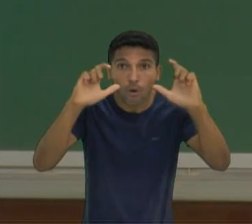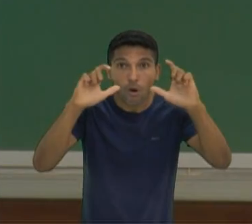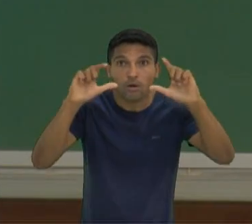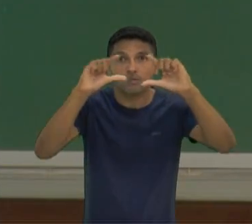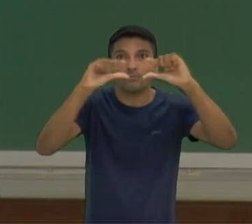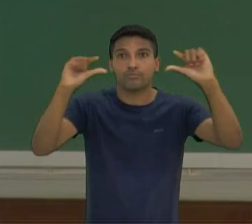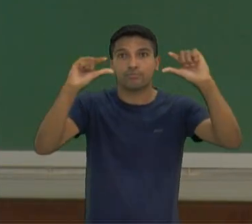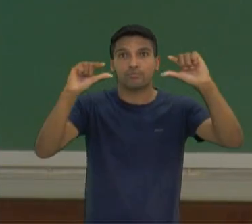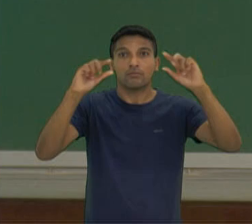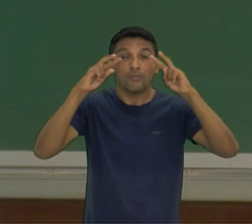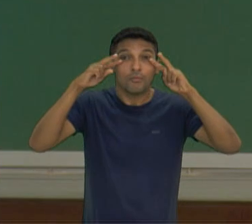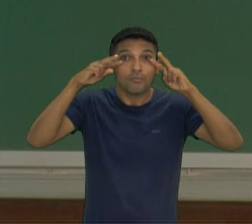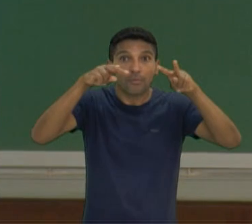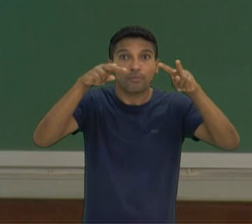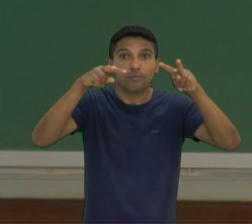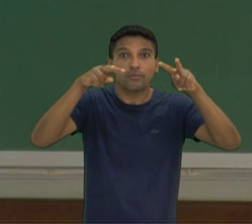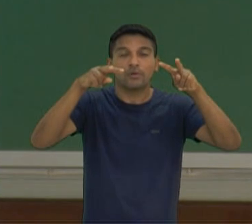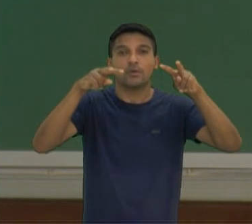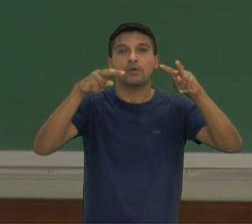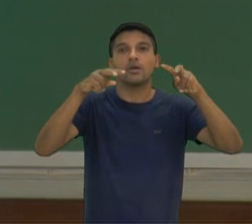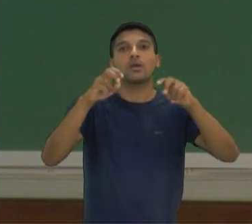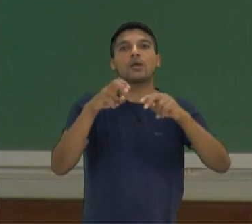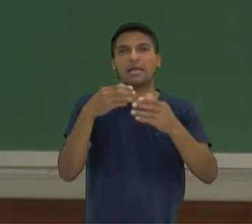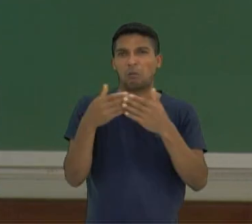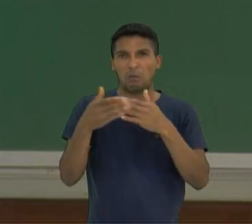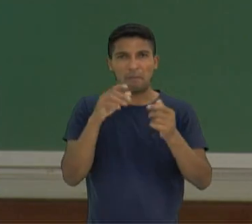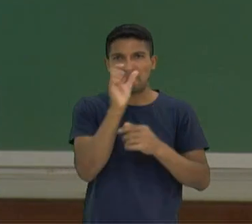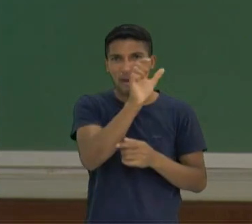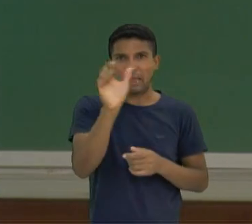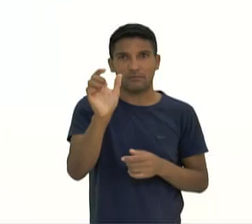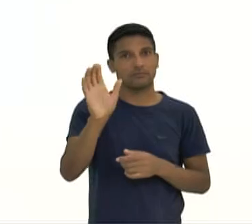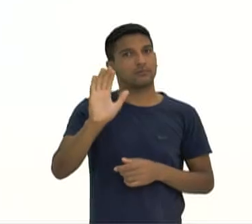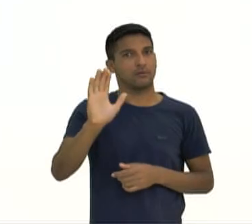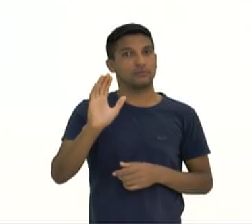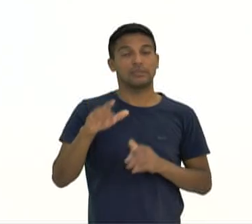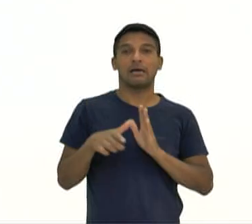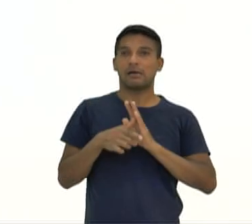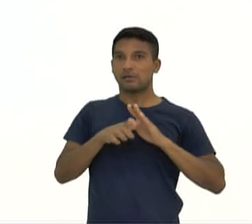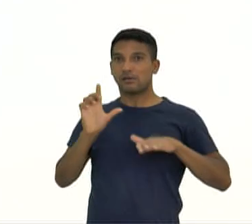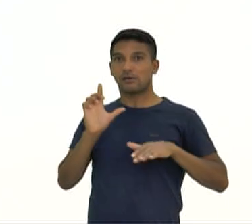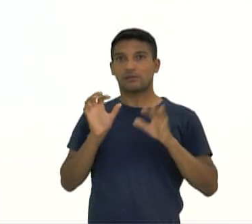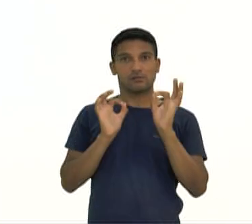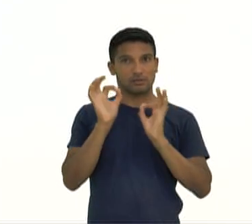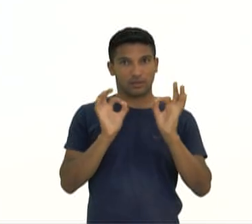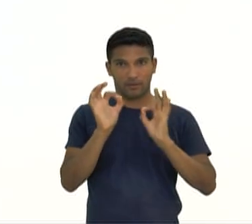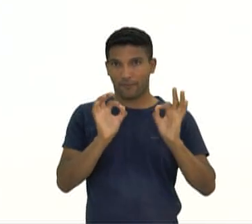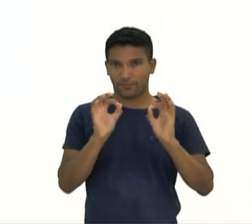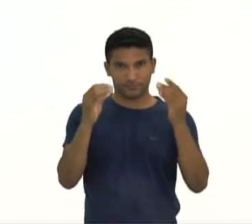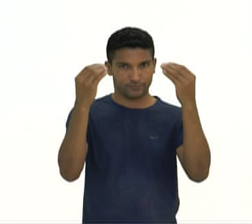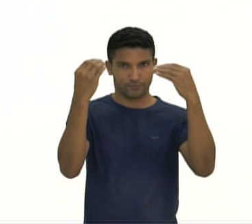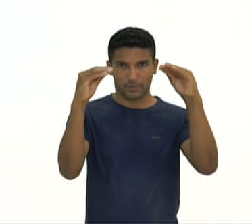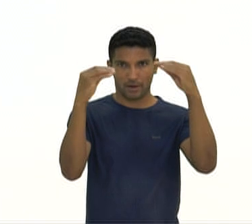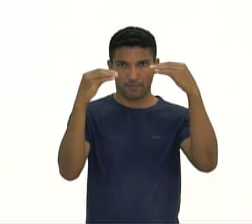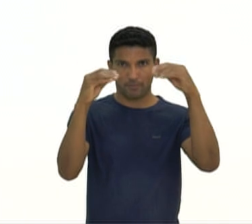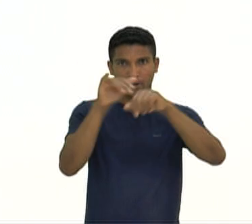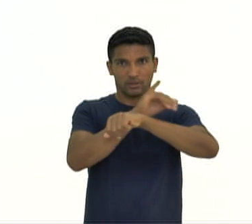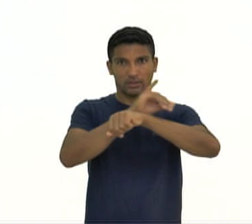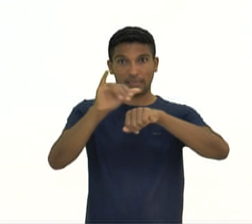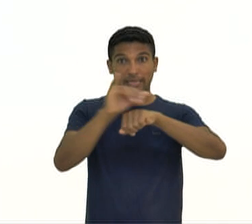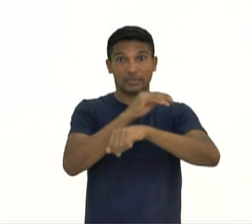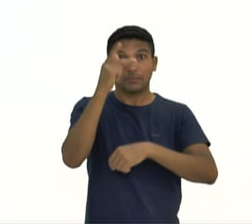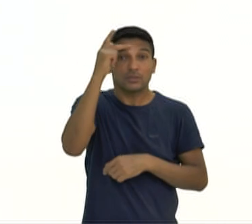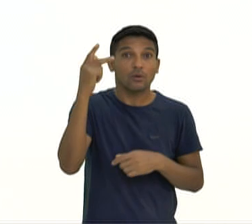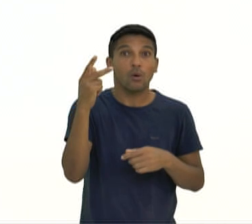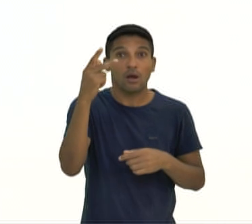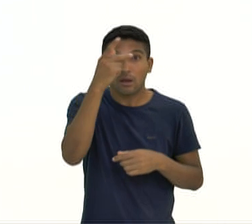que é colocada, ele é pensado. Qual é o X da questão do título? O título faz uma paráfrase da